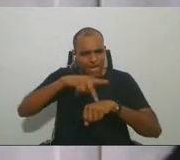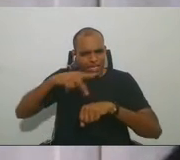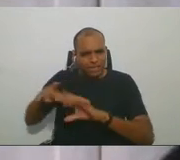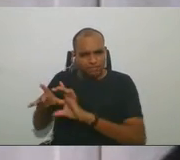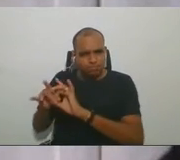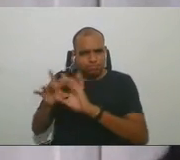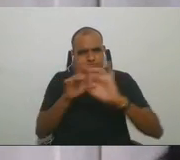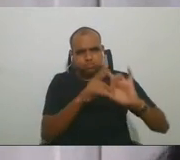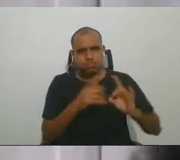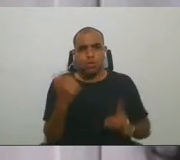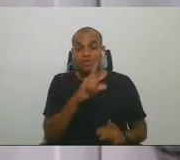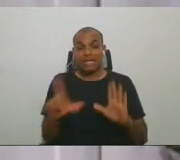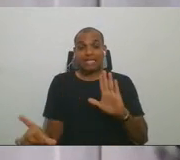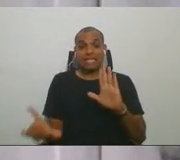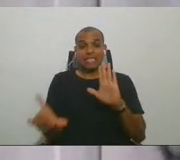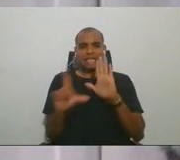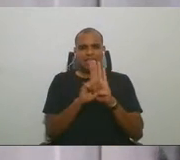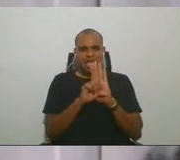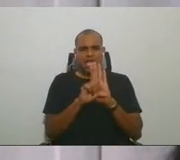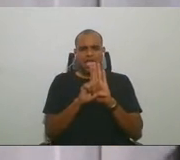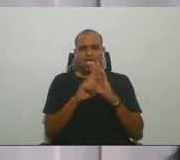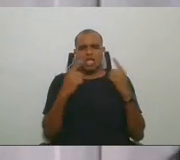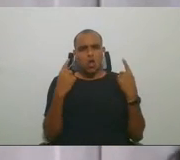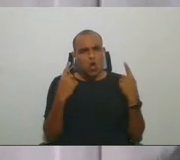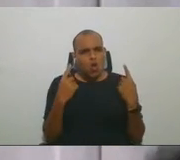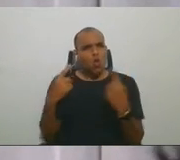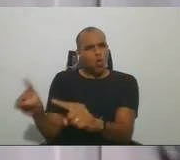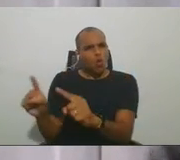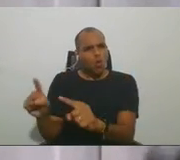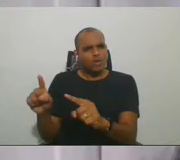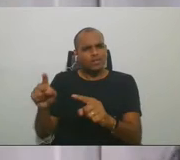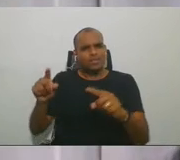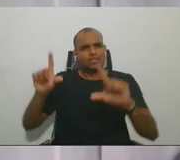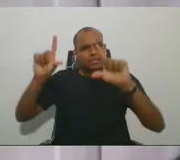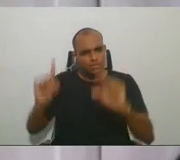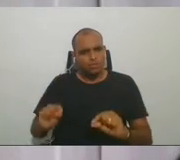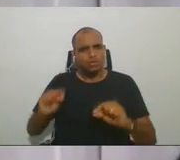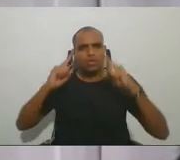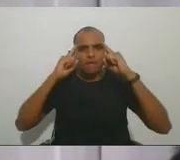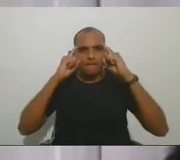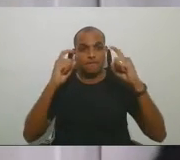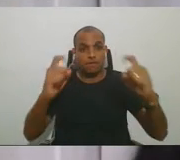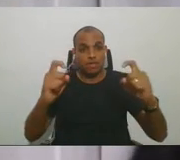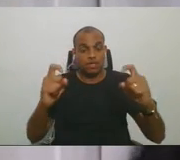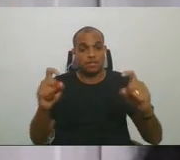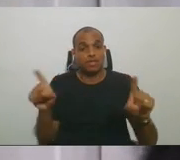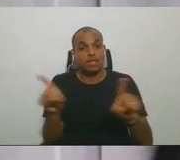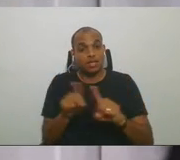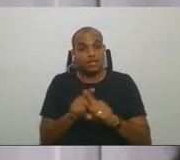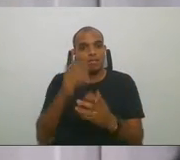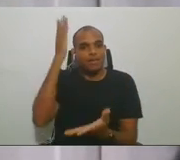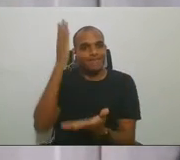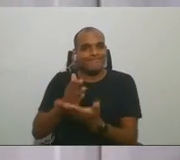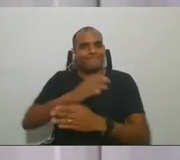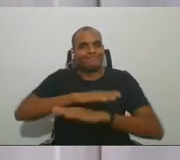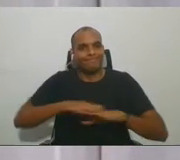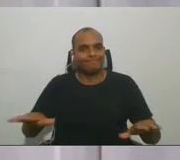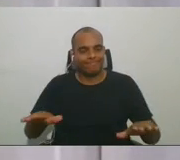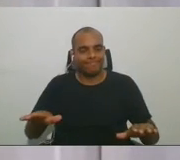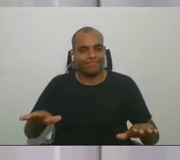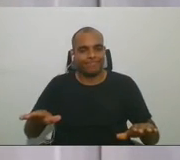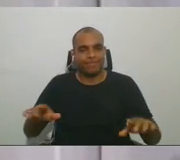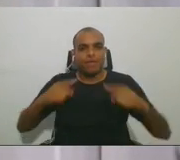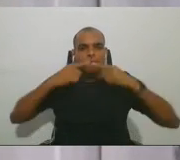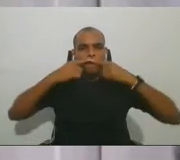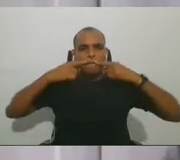integrais contra as violências e, claro, muito menos erradicá-las. O